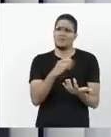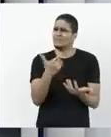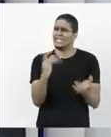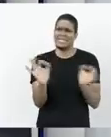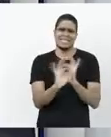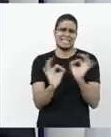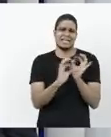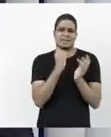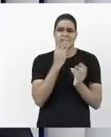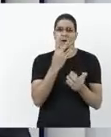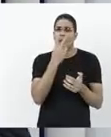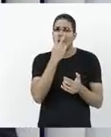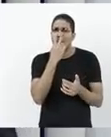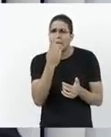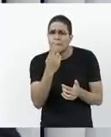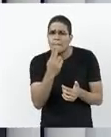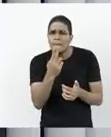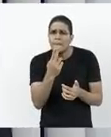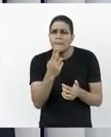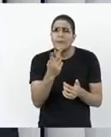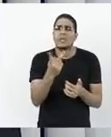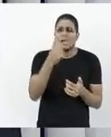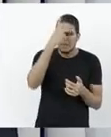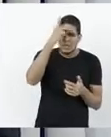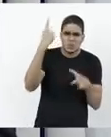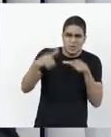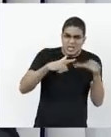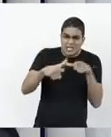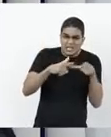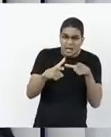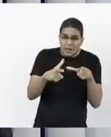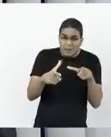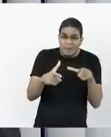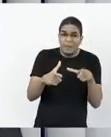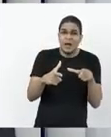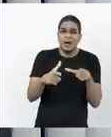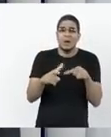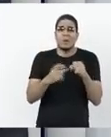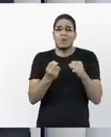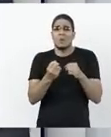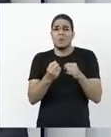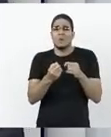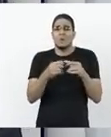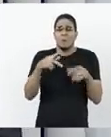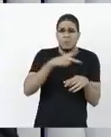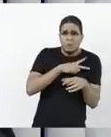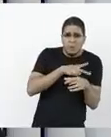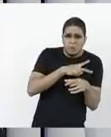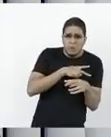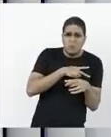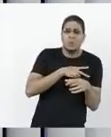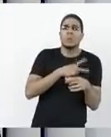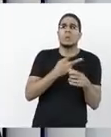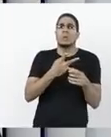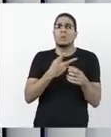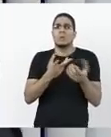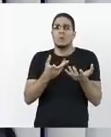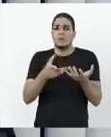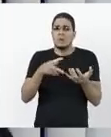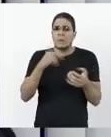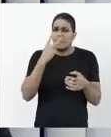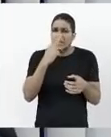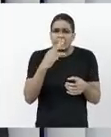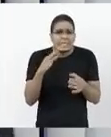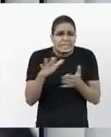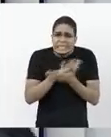município nas diferentes áreas não trabalham a favor dos nossos munícipes. Nós temos muitos problemas, muitos desafios, mas temos muita coisa boa.